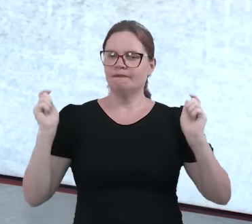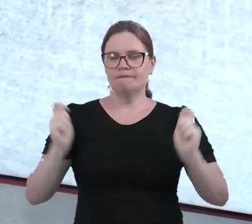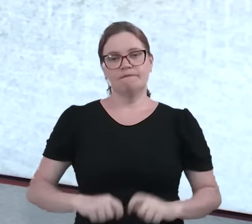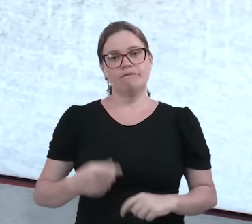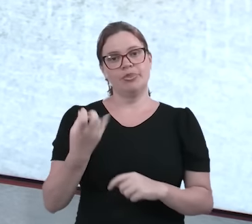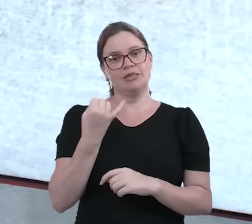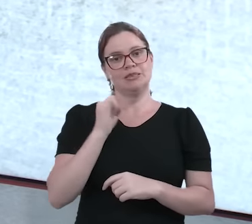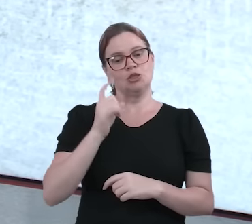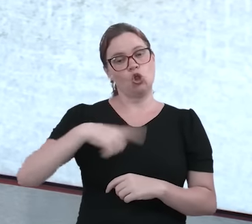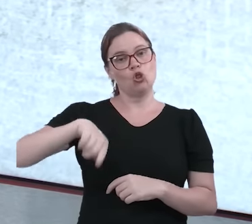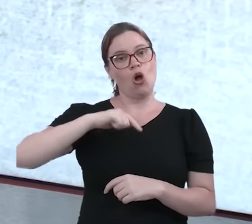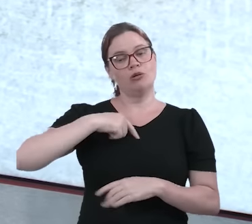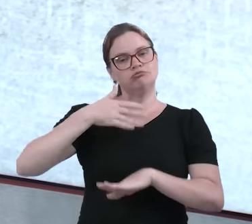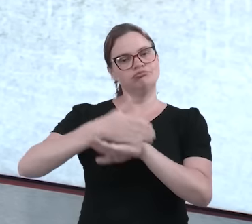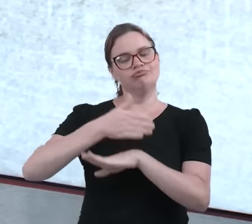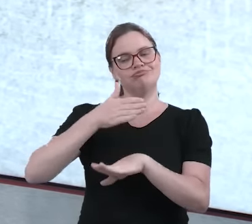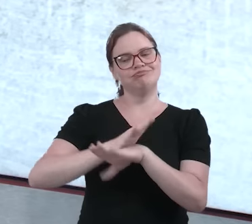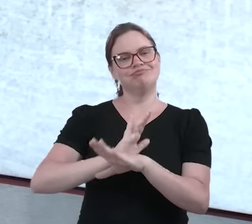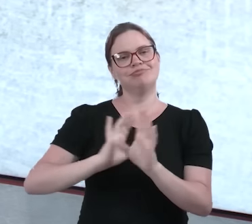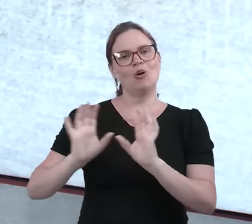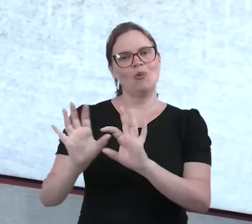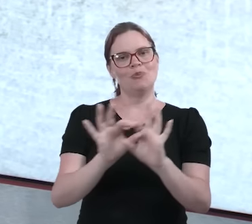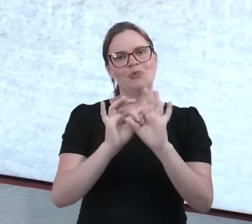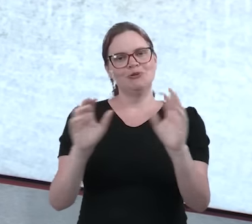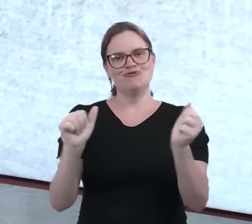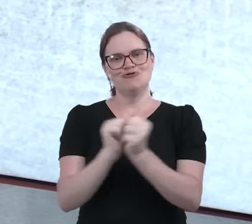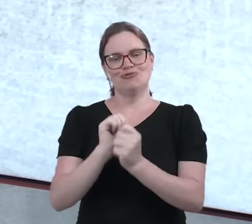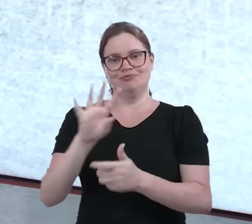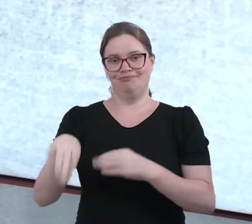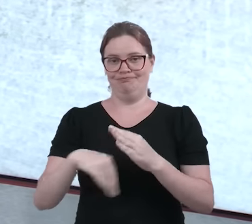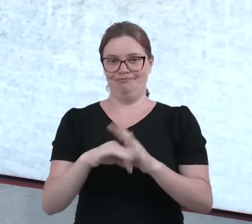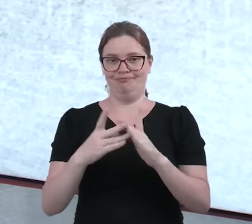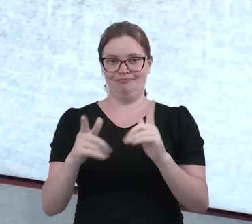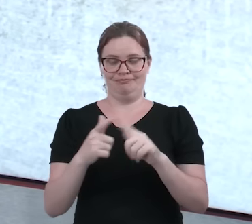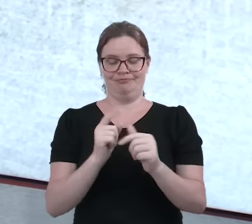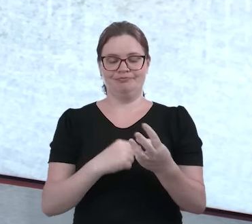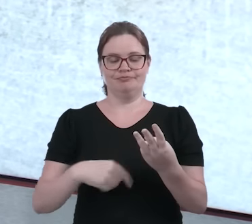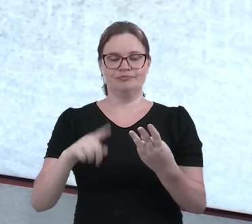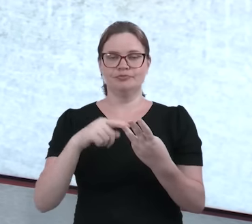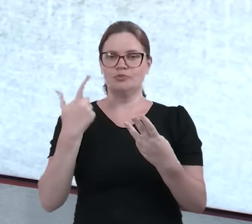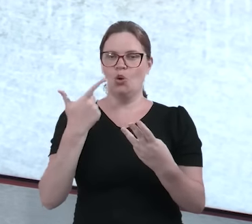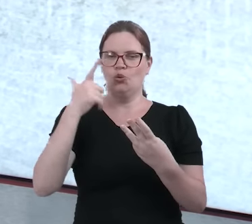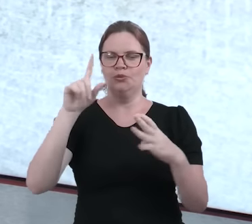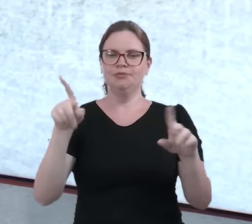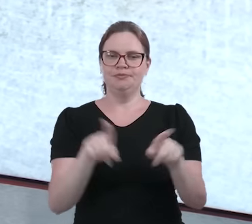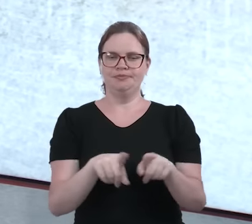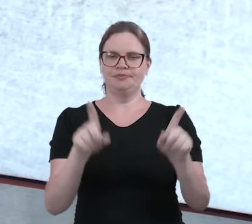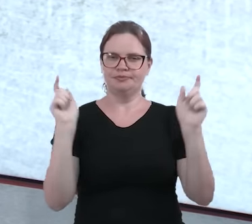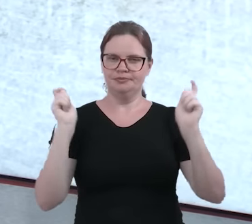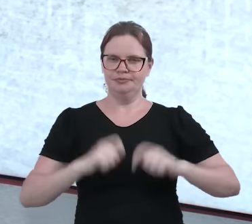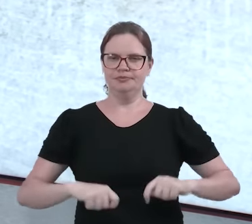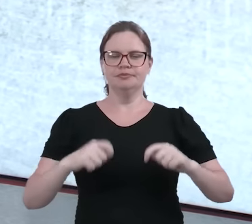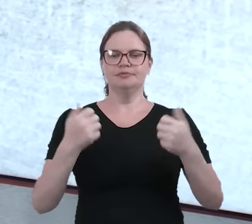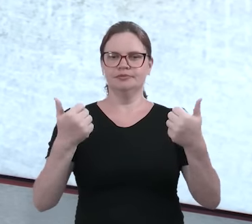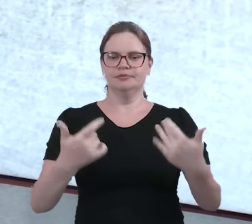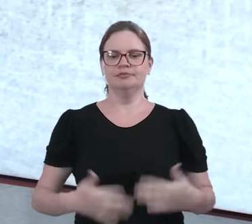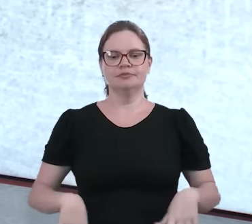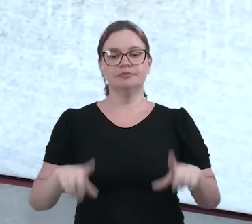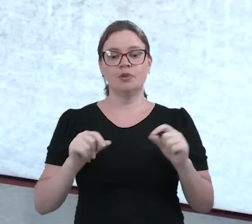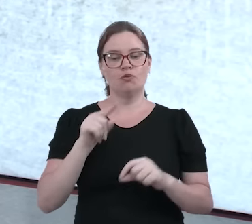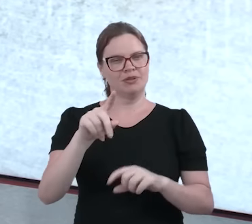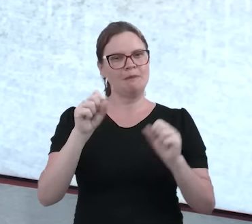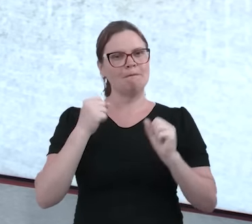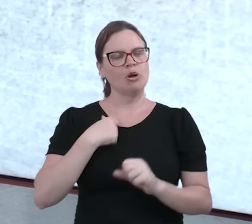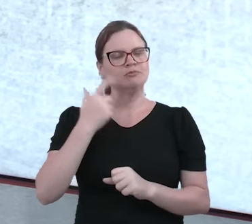possível quando estamos em comunhão com a igreja. Um terceiro aspecto a ser considerado é que você pode até